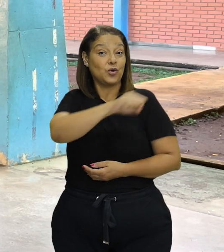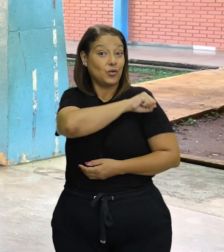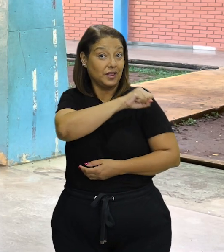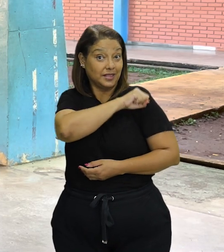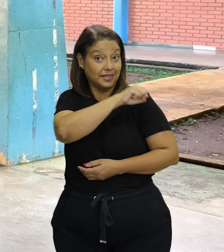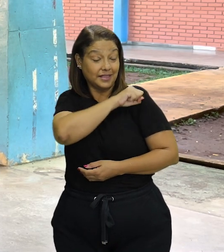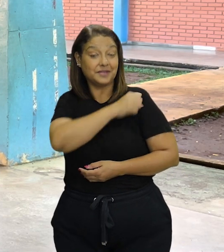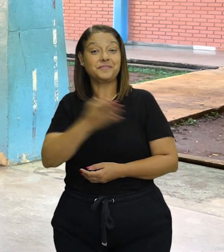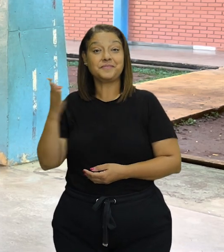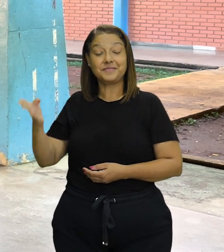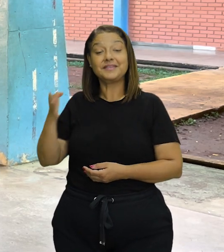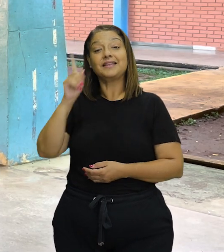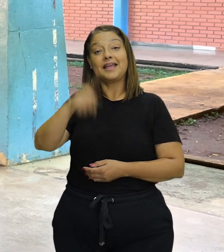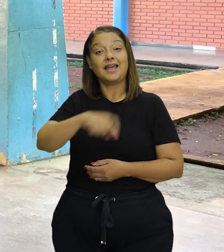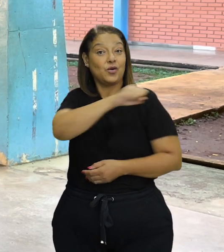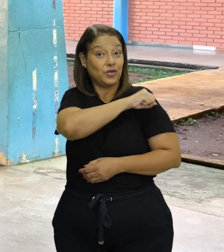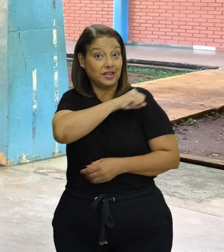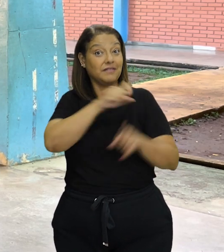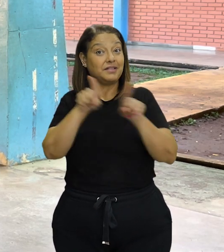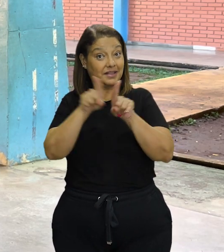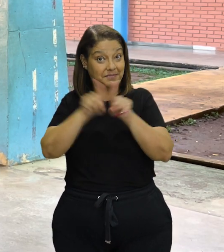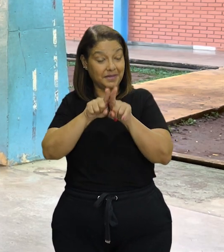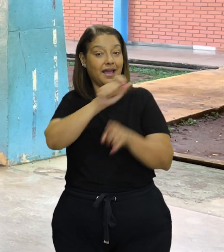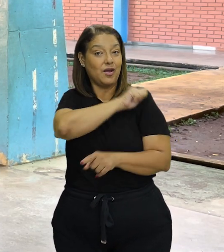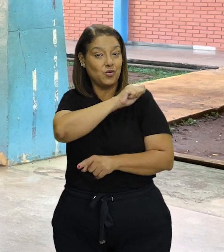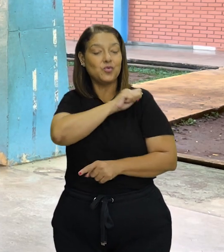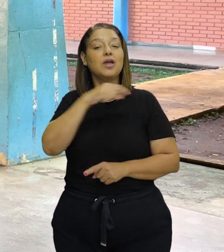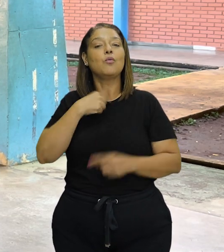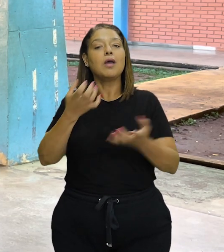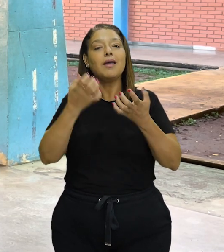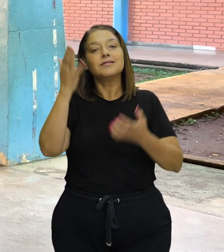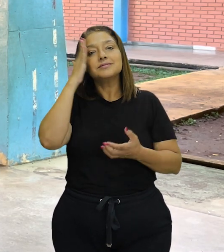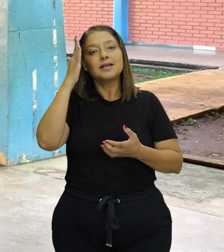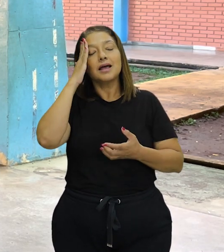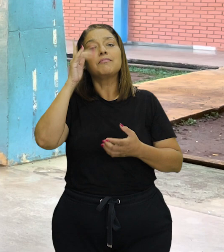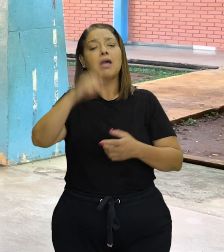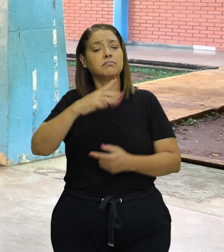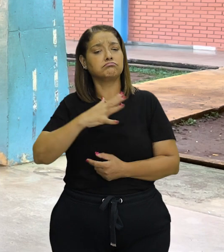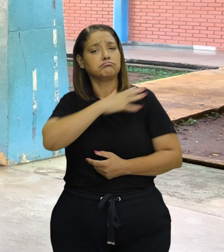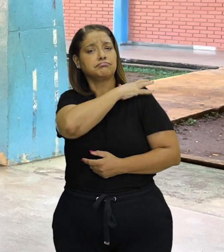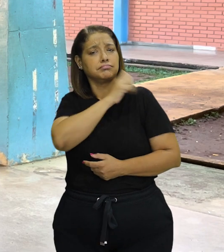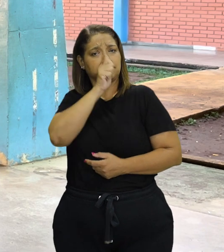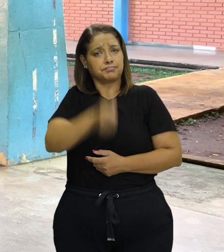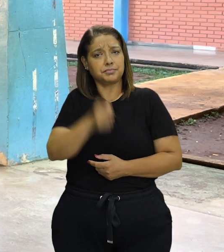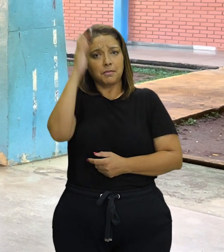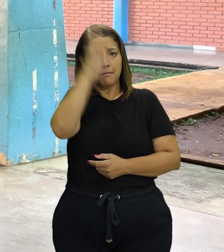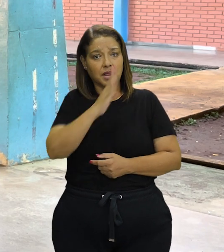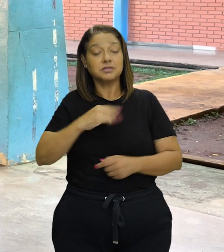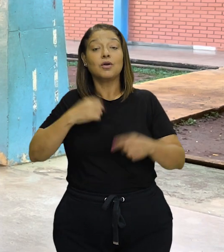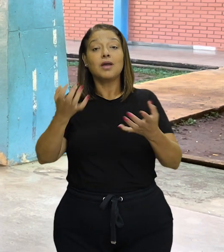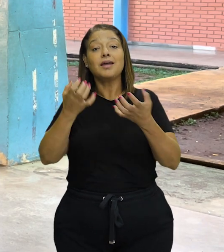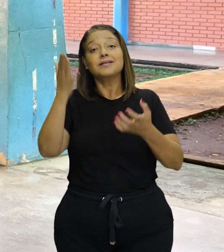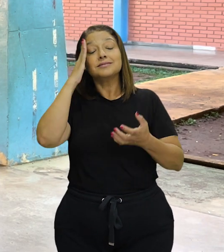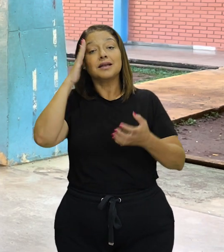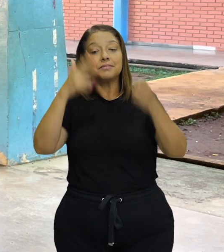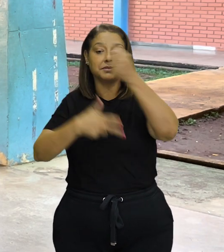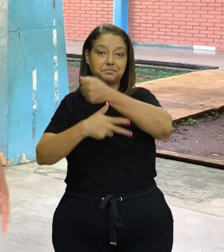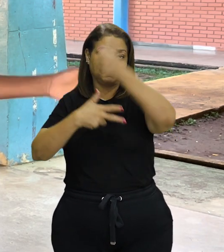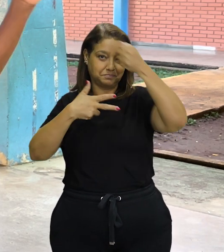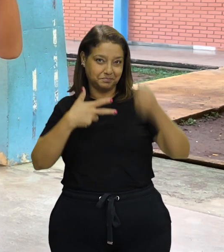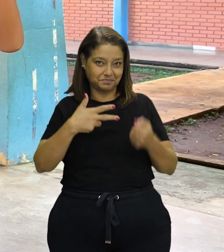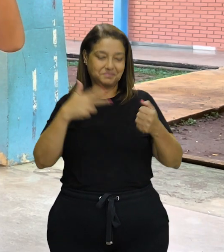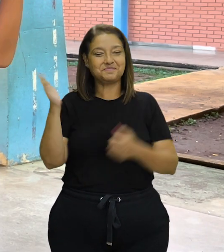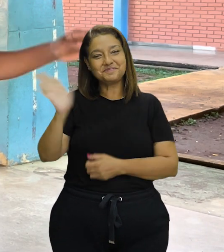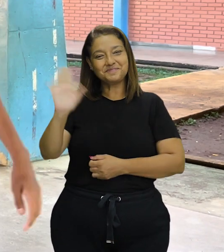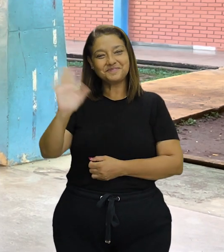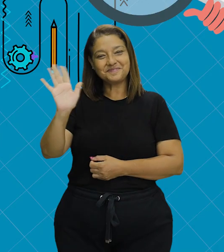B. Oi, eu sou o Arthur, do 8º B. Eu quero saber sobre a ditadura militar no Brasil. E eu quero saber o que são os 3 poderes.